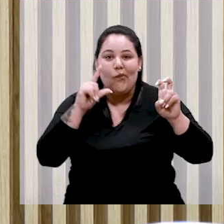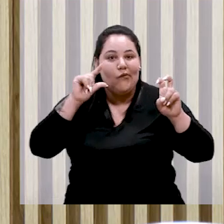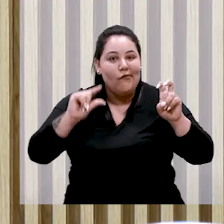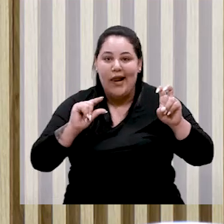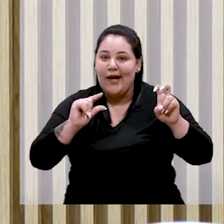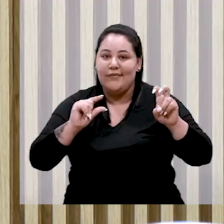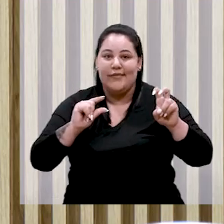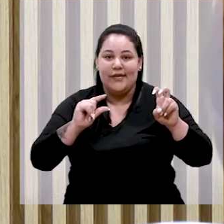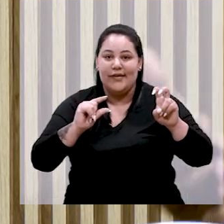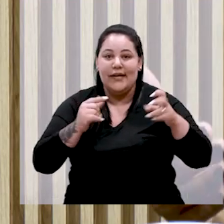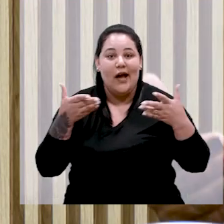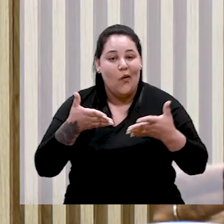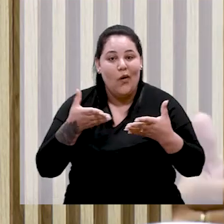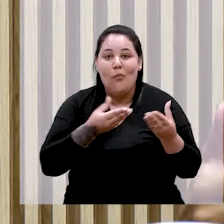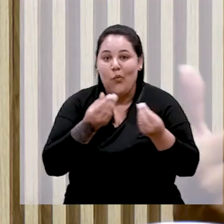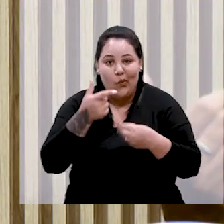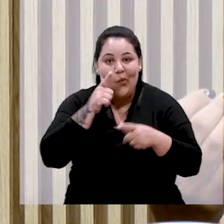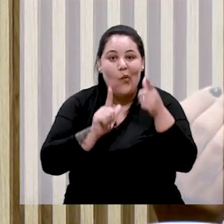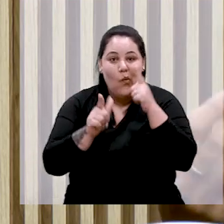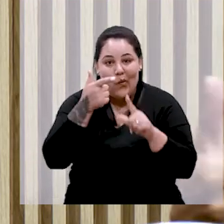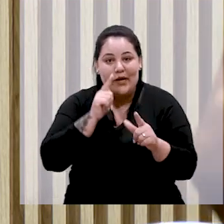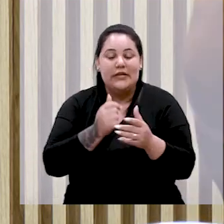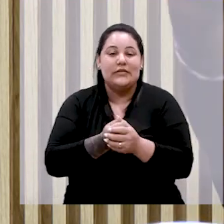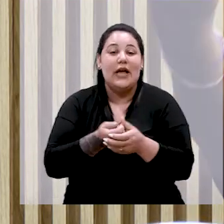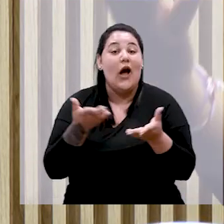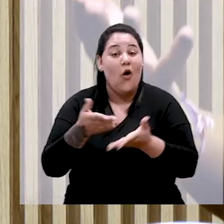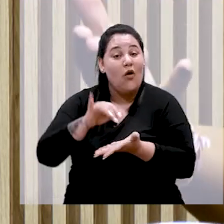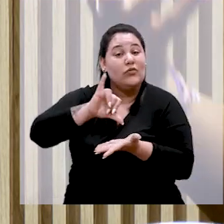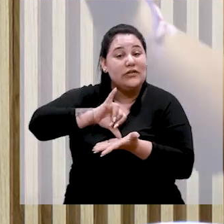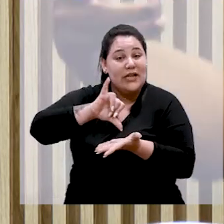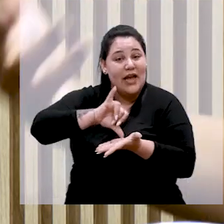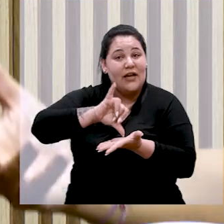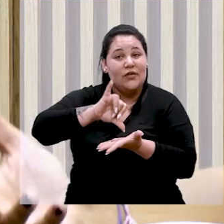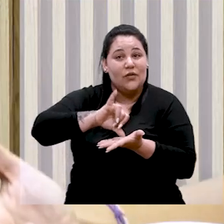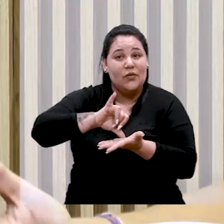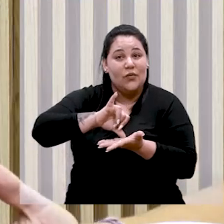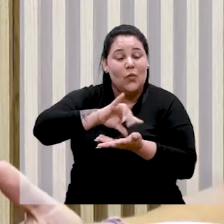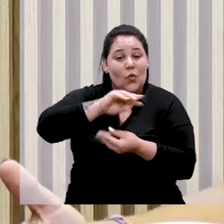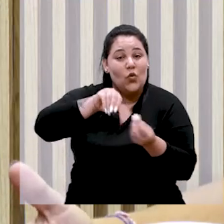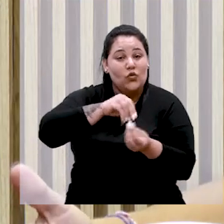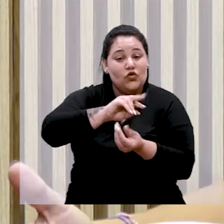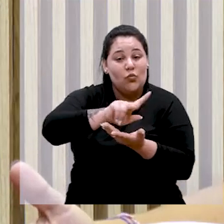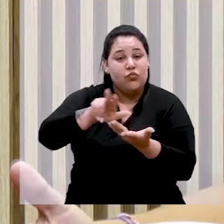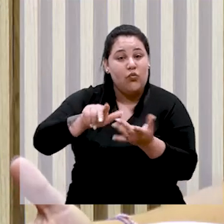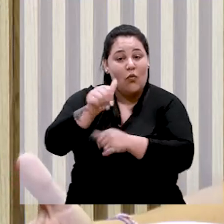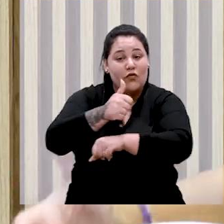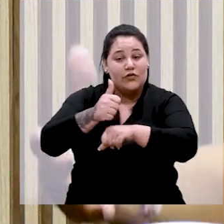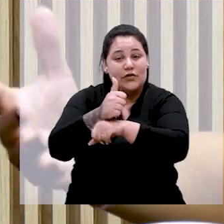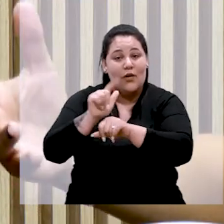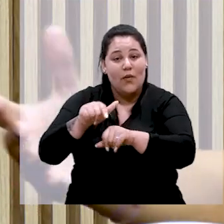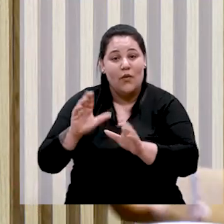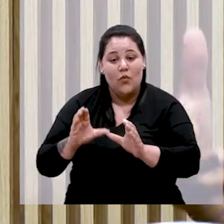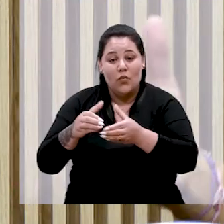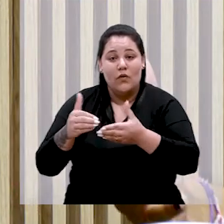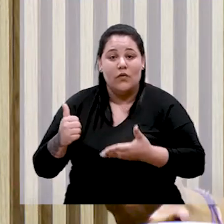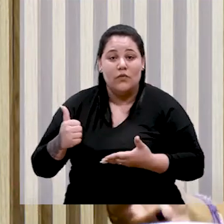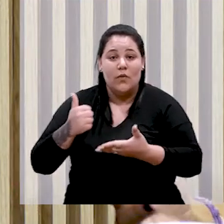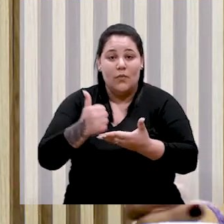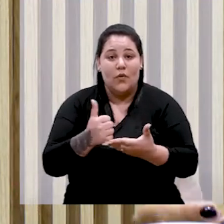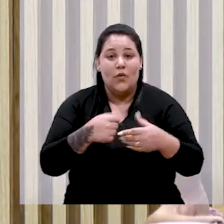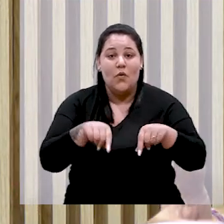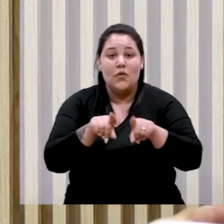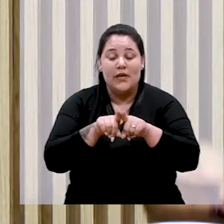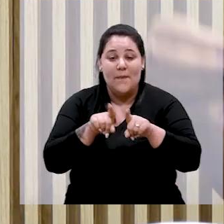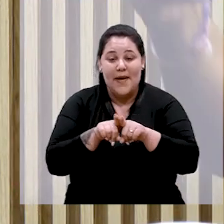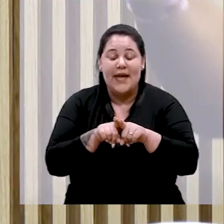pouquíssimo se falava, quantas conquistas nós tivemos, né? Um centro que atende, um centro multiprofissional, que é uma rede de apoio a professores